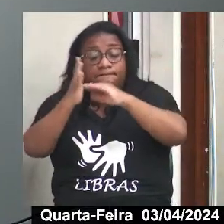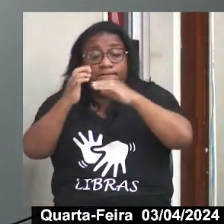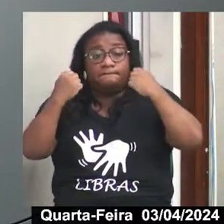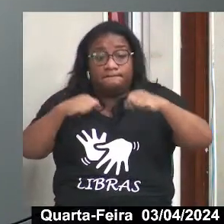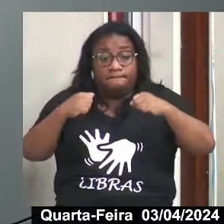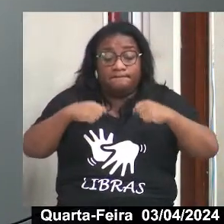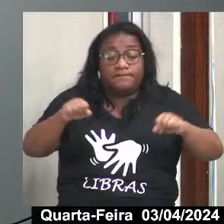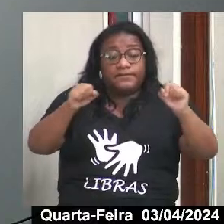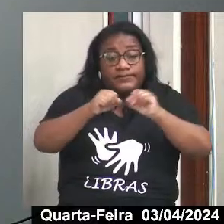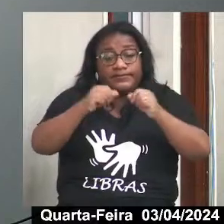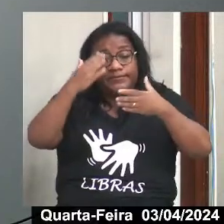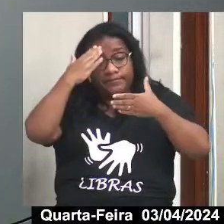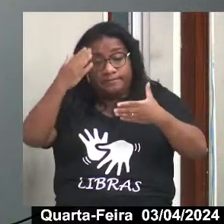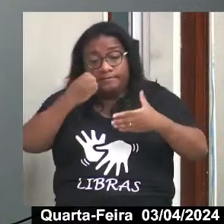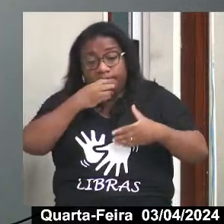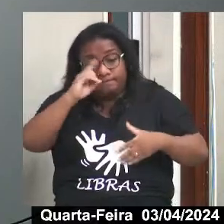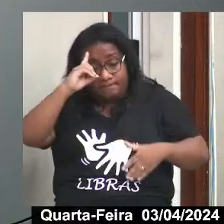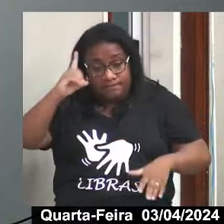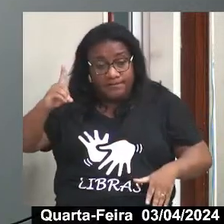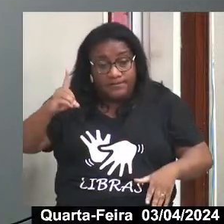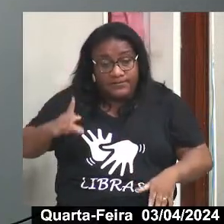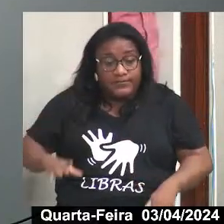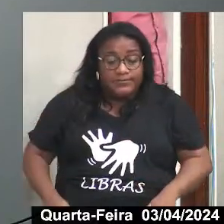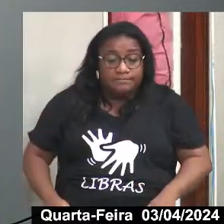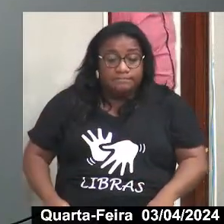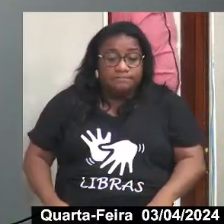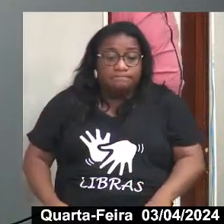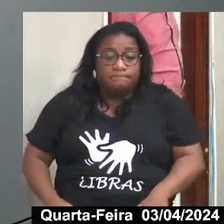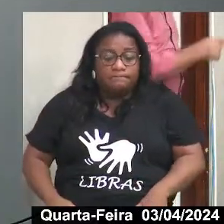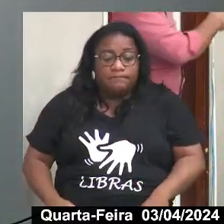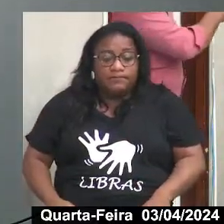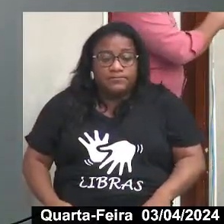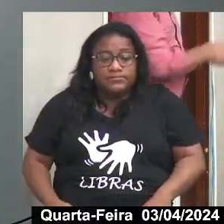dever de todos. Muito obrigado, tenha a todos um bom dia.